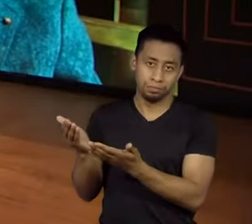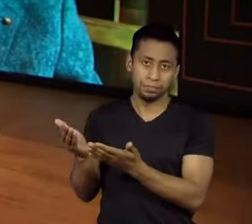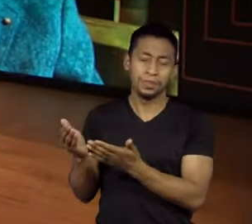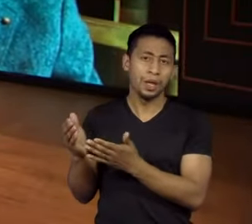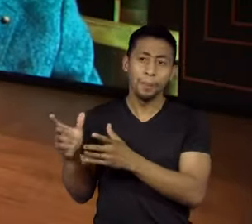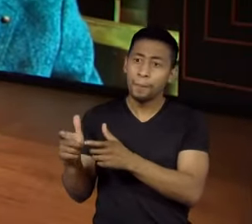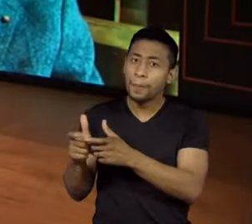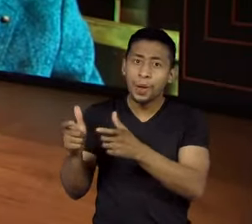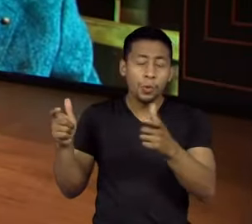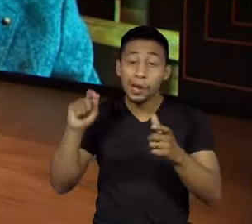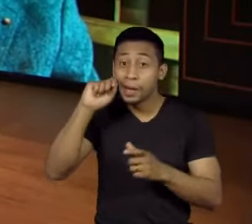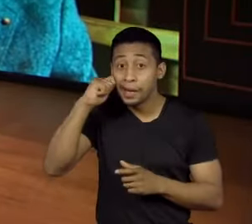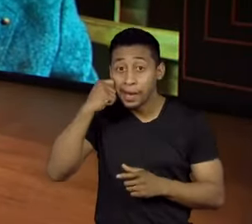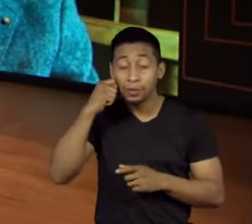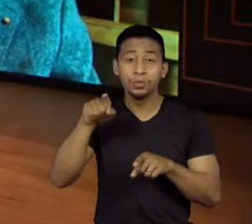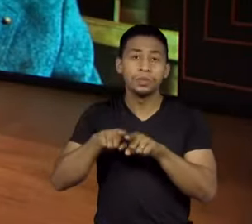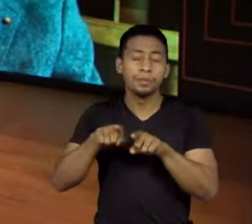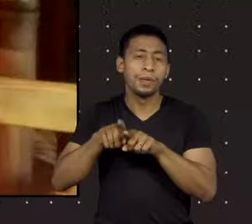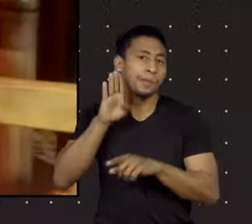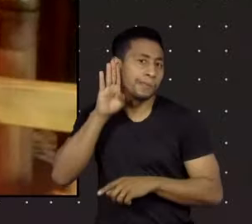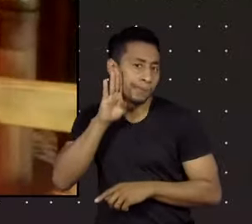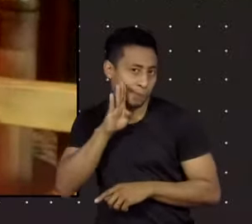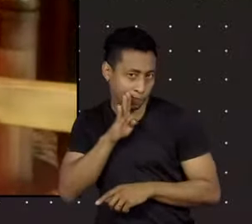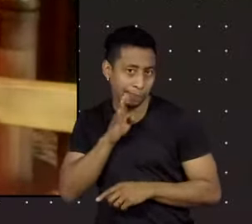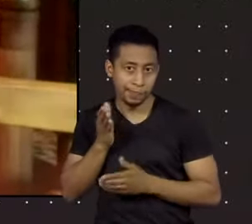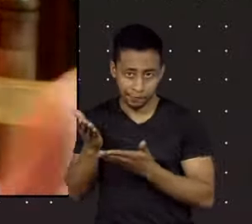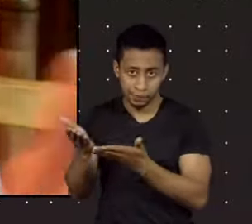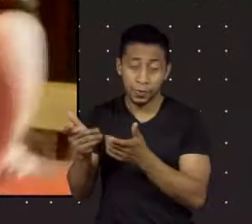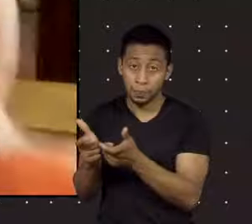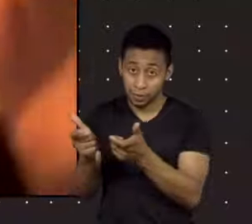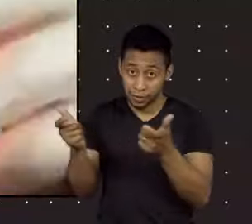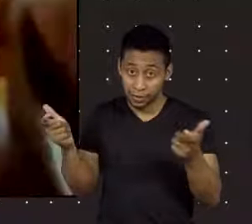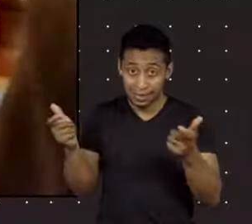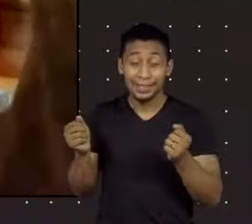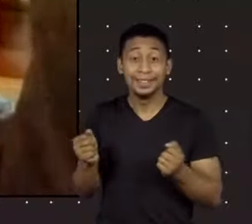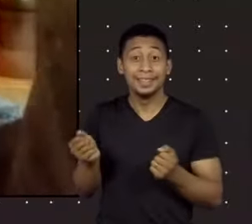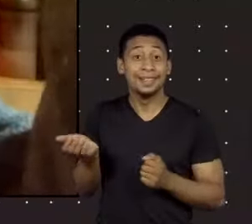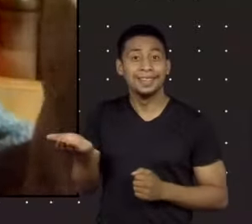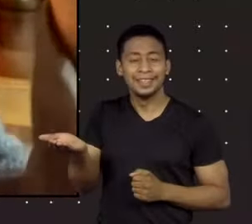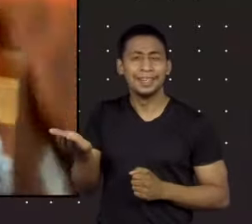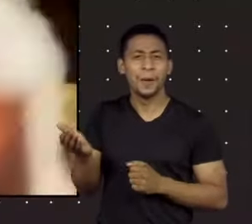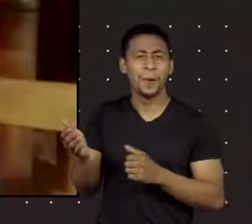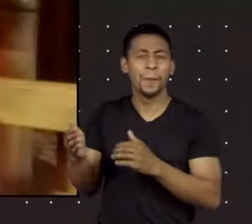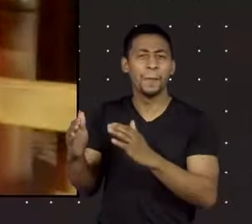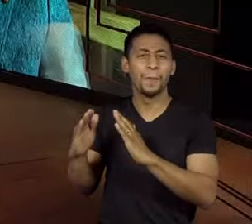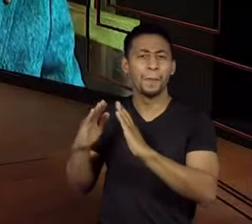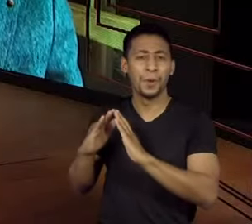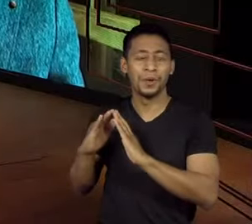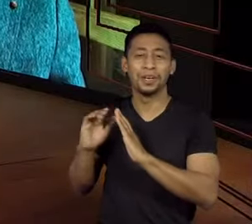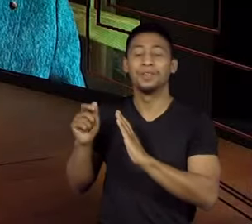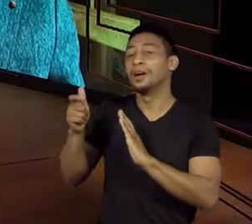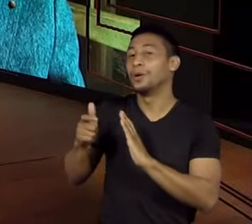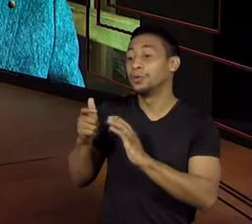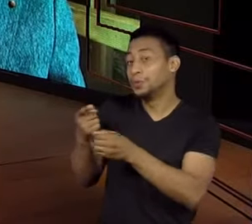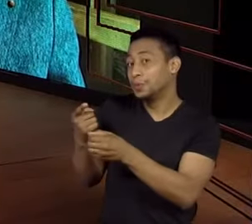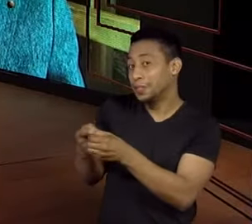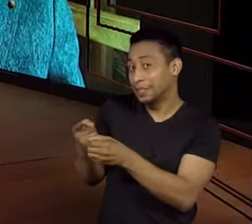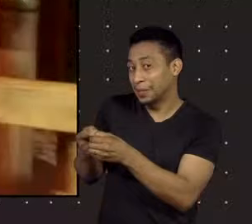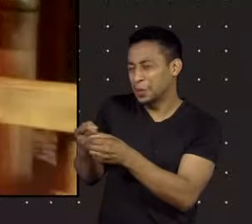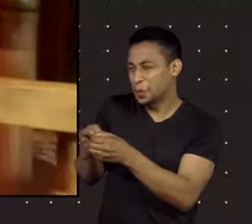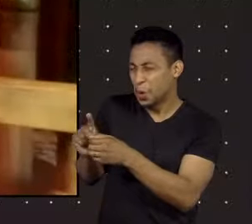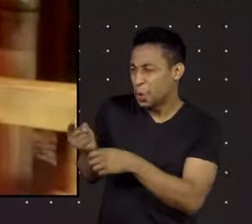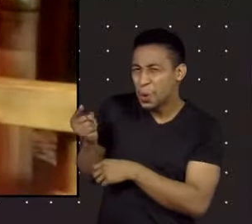negros e pardos, como eles chamavam, né? Quer dizer, compositores que moravam aqui no interior da América Latina, escrevendo que nem Vivaldi em